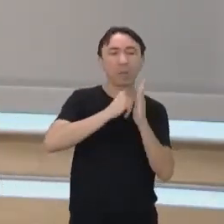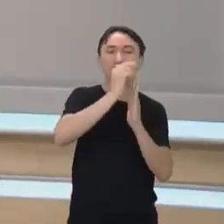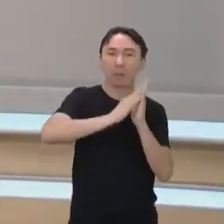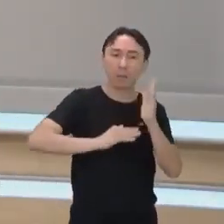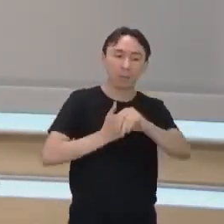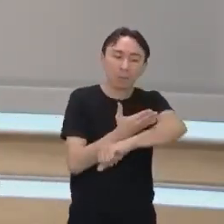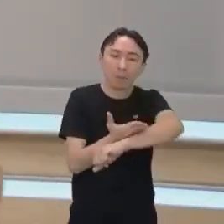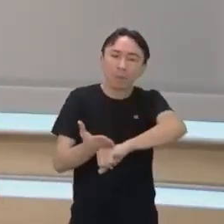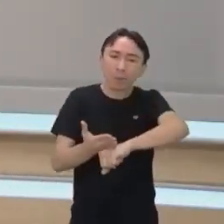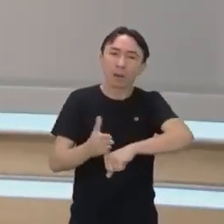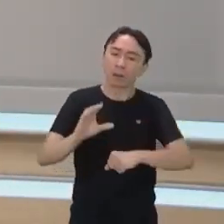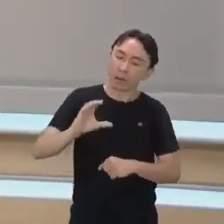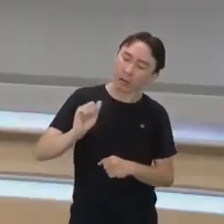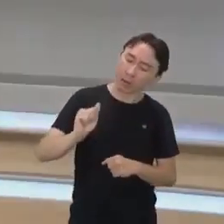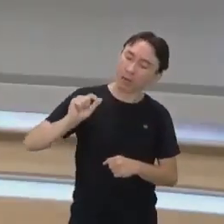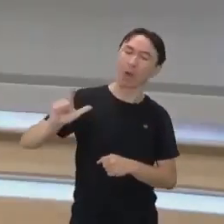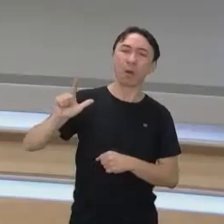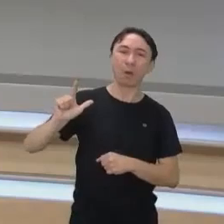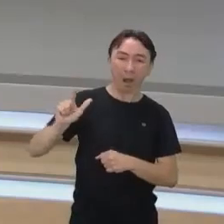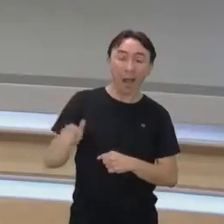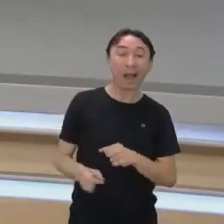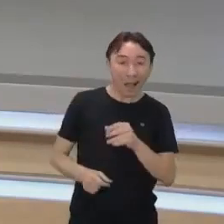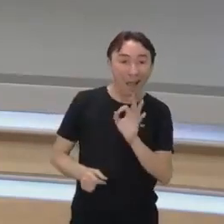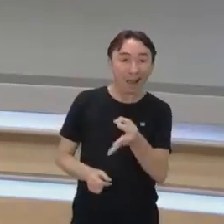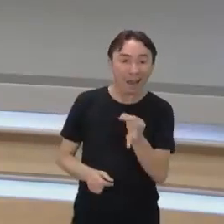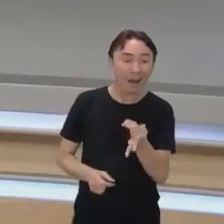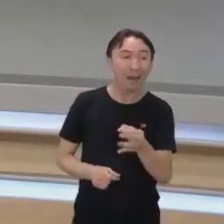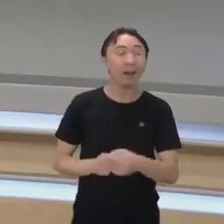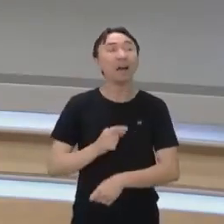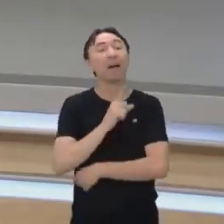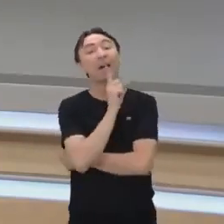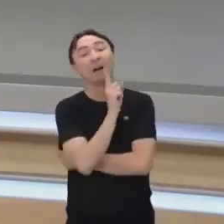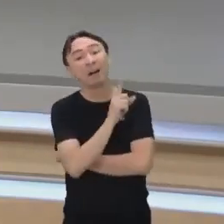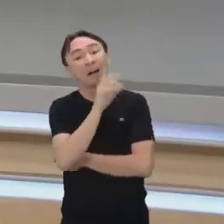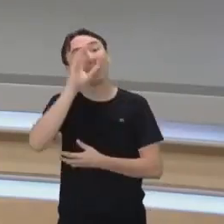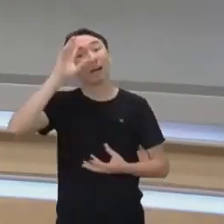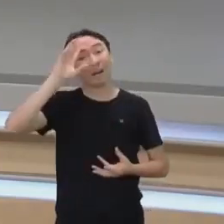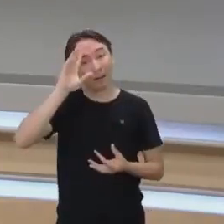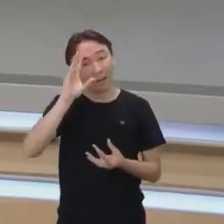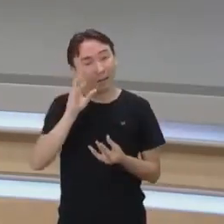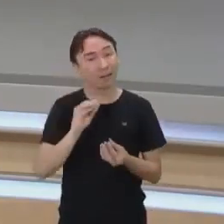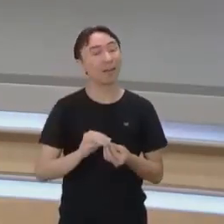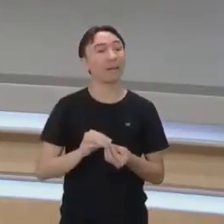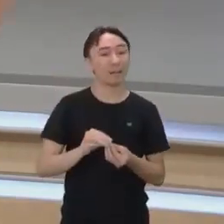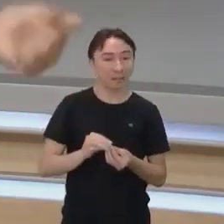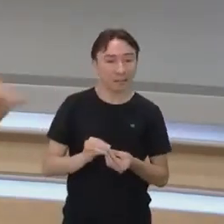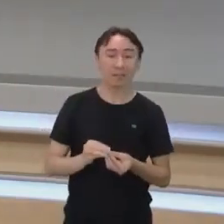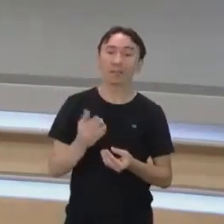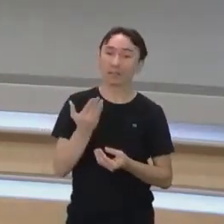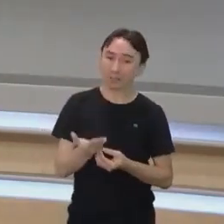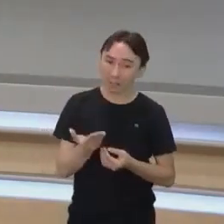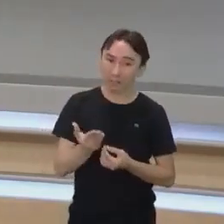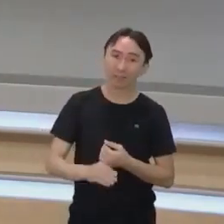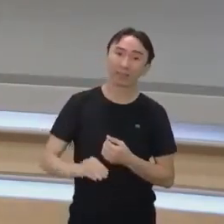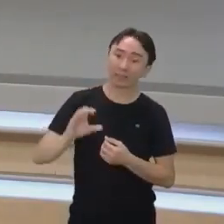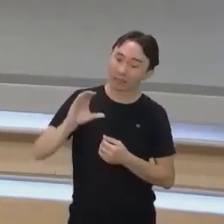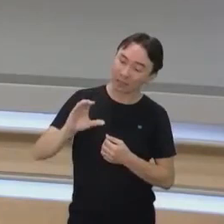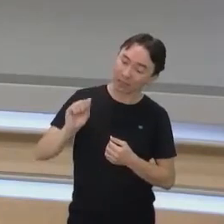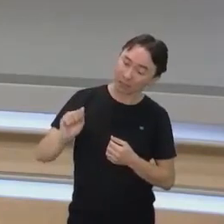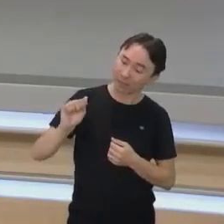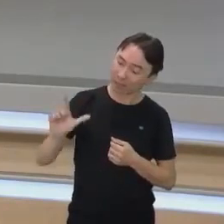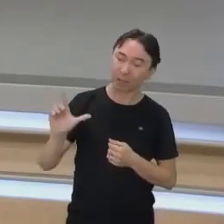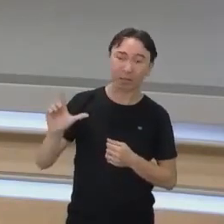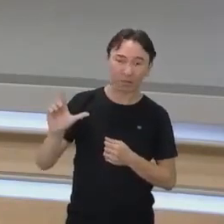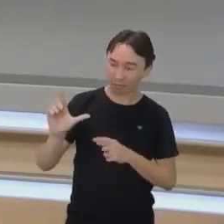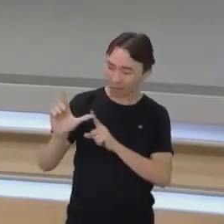cal. Daí vem o cal. Opa, vivendo e aprendendo. A gente agora até conseguiu cientificamente saber que o nome cal não é um nome aleatório,